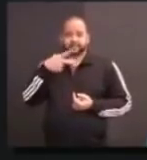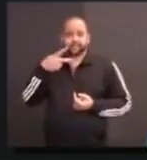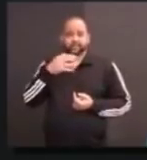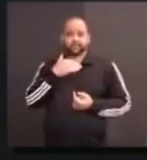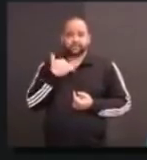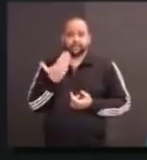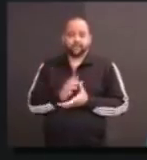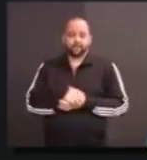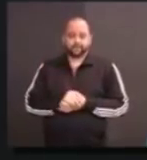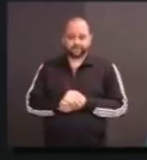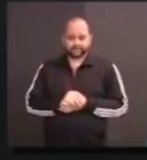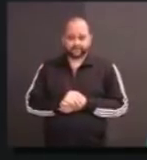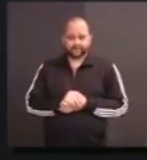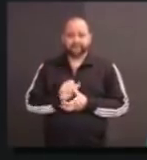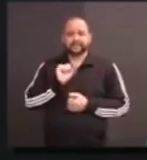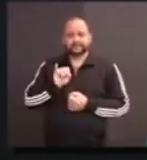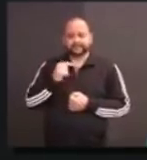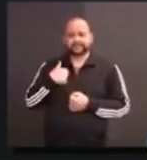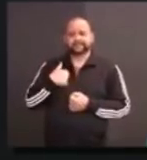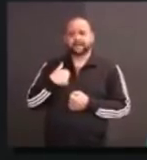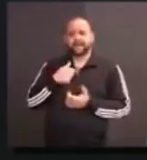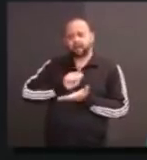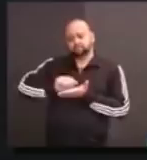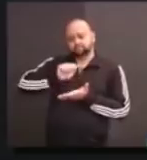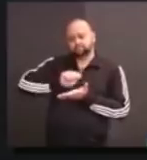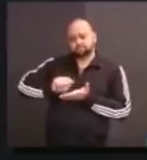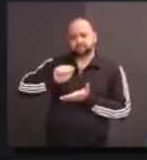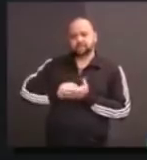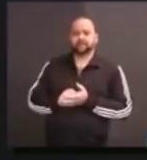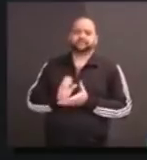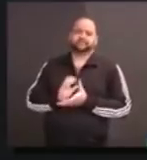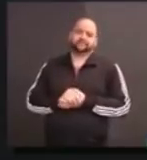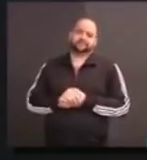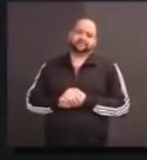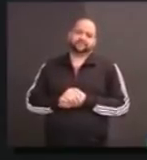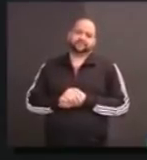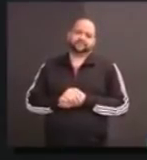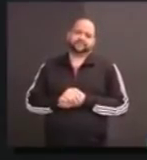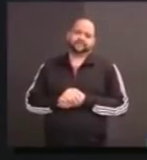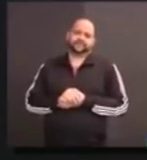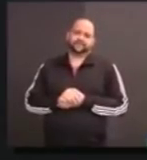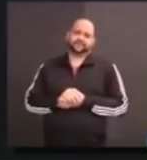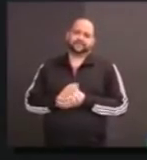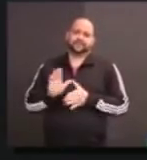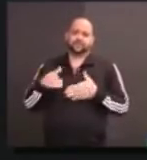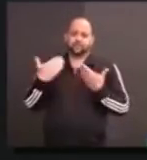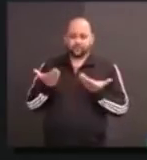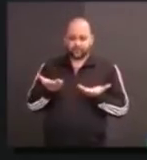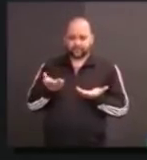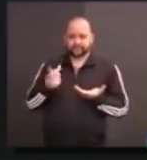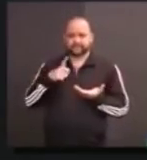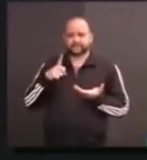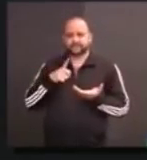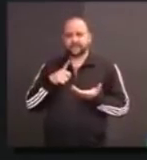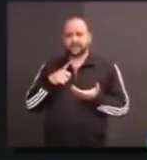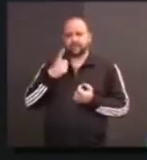Se fala na segunda morte quando nos possibilita